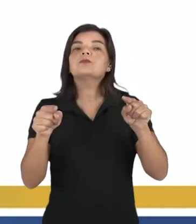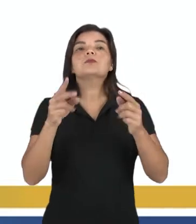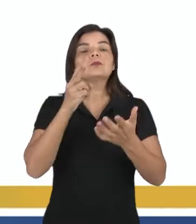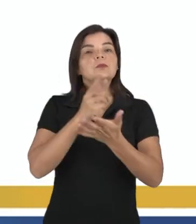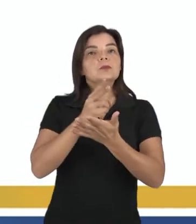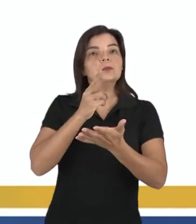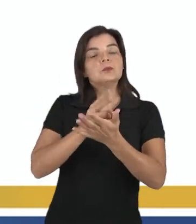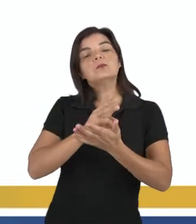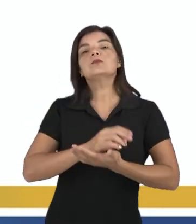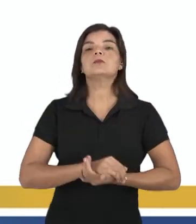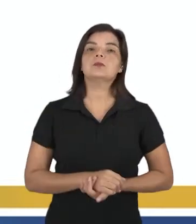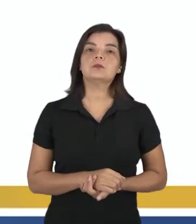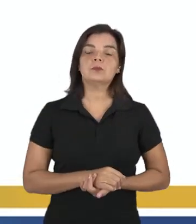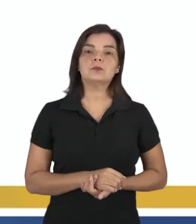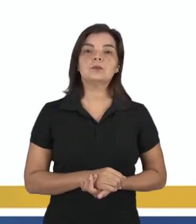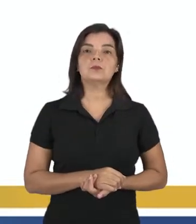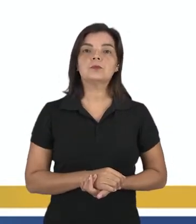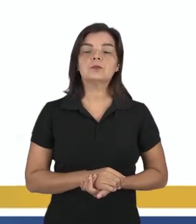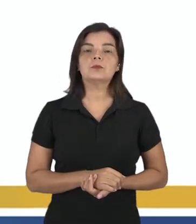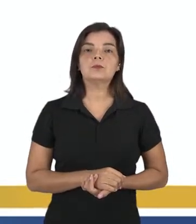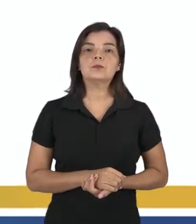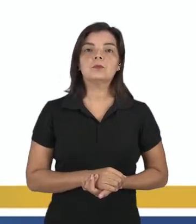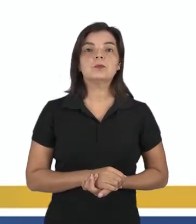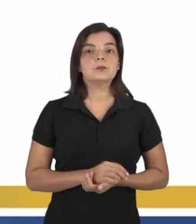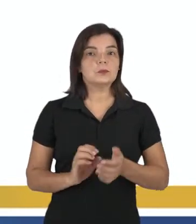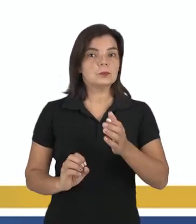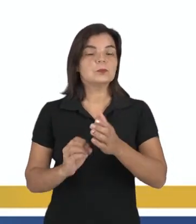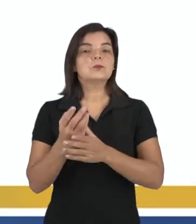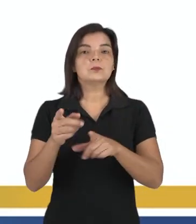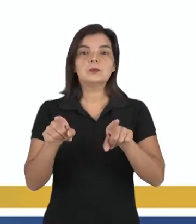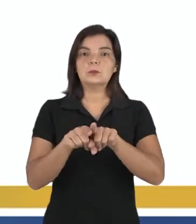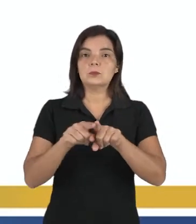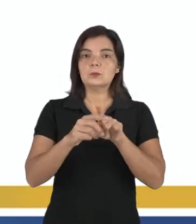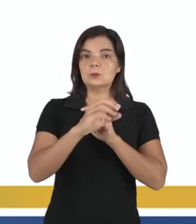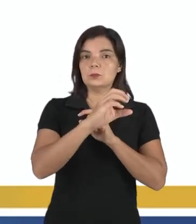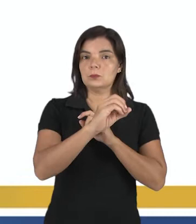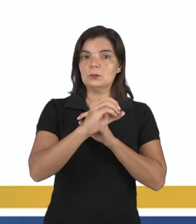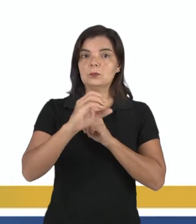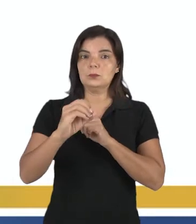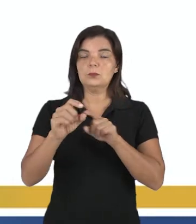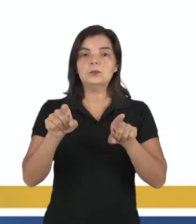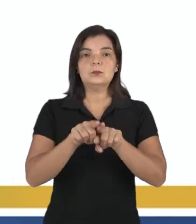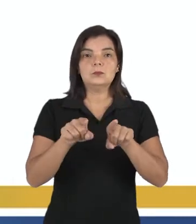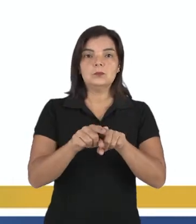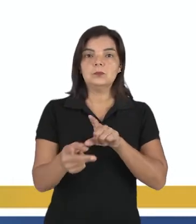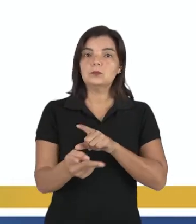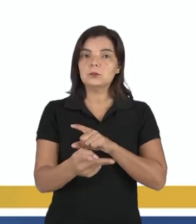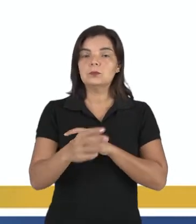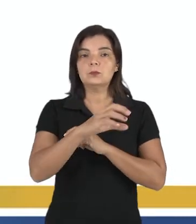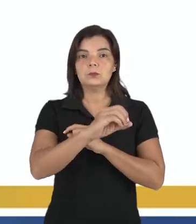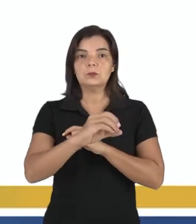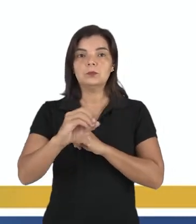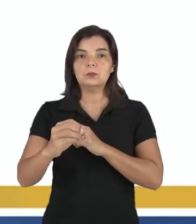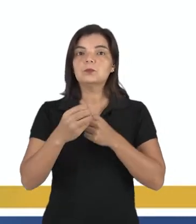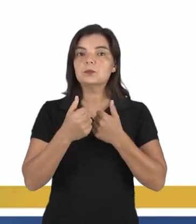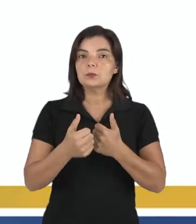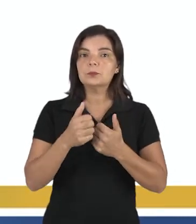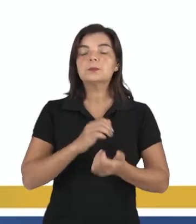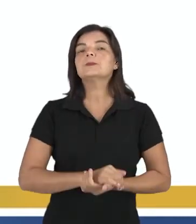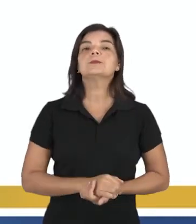passará no eixo de origem, no 0, 0, no par ordenado 0 e 0. Tudo